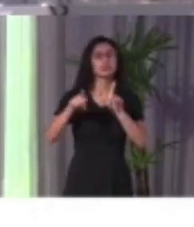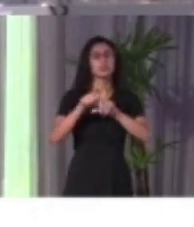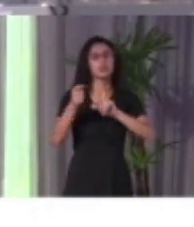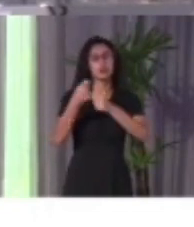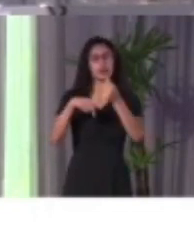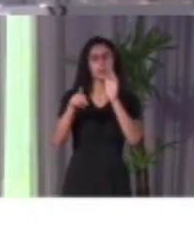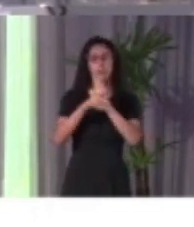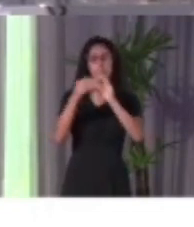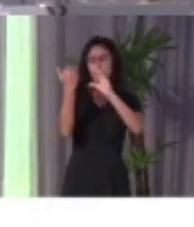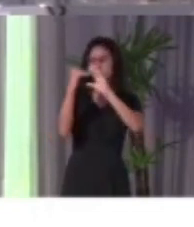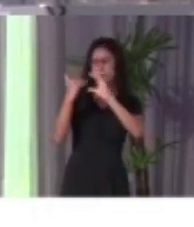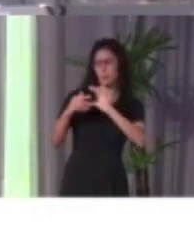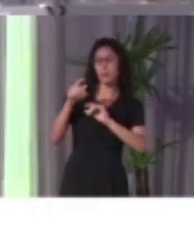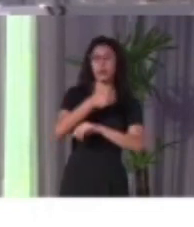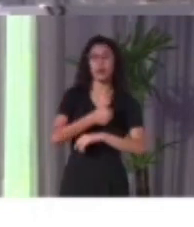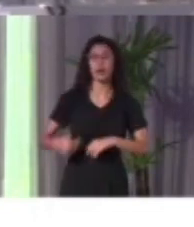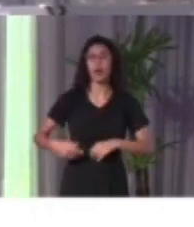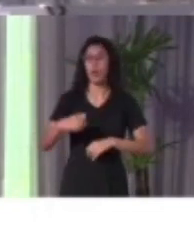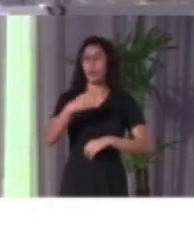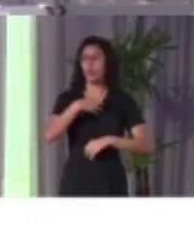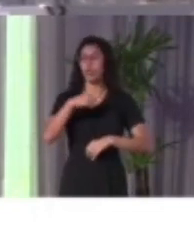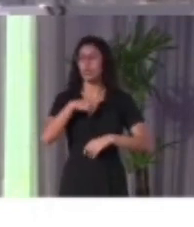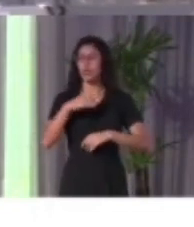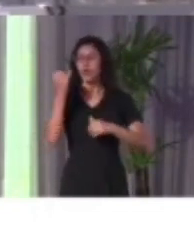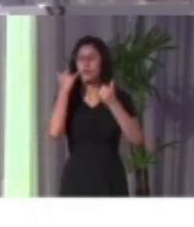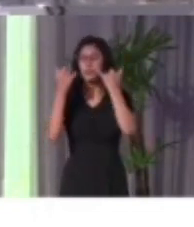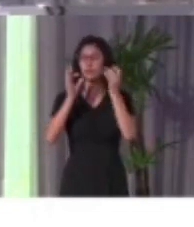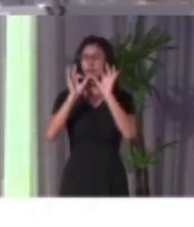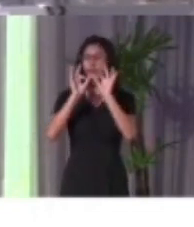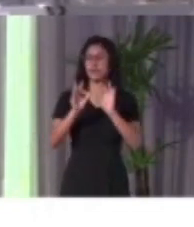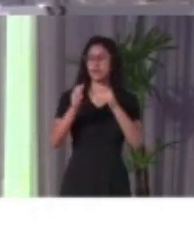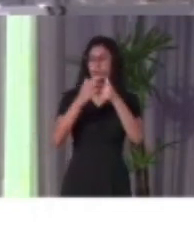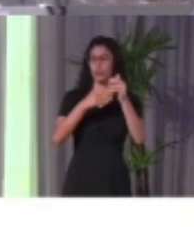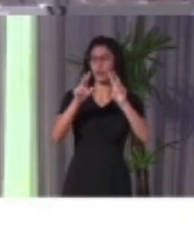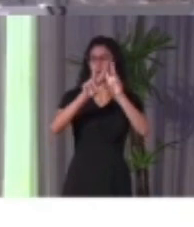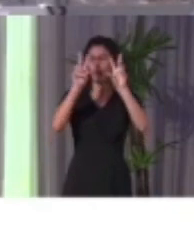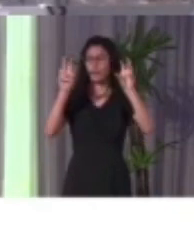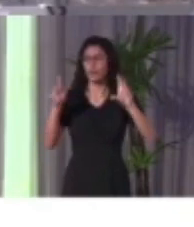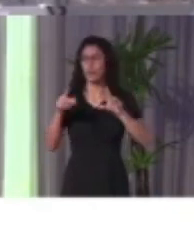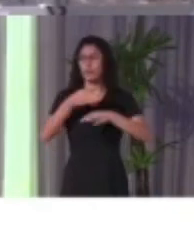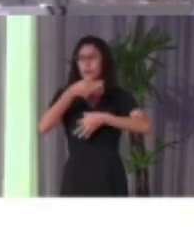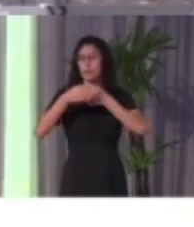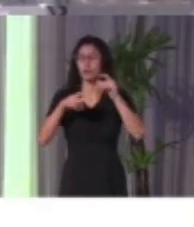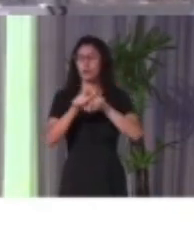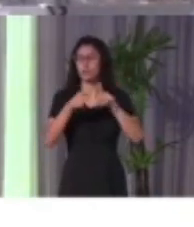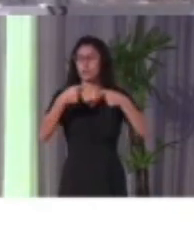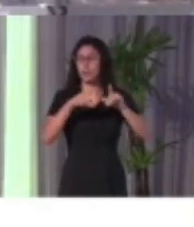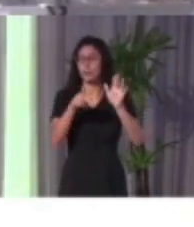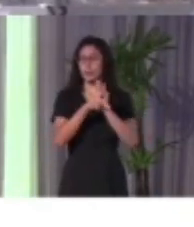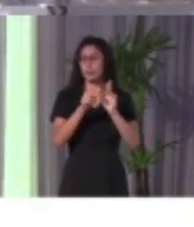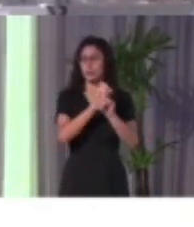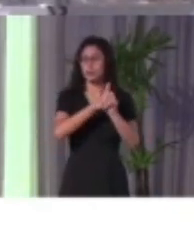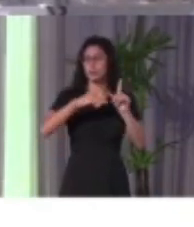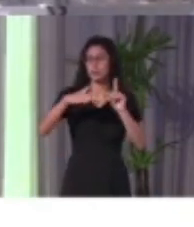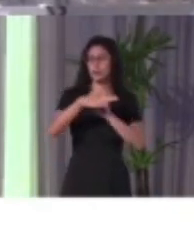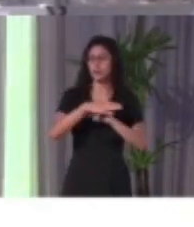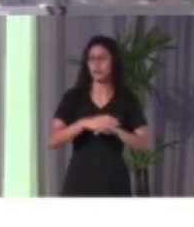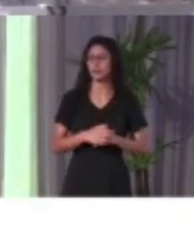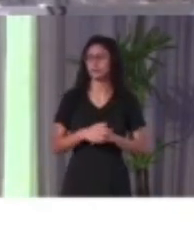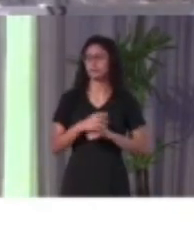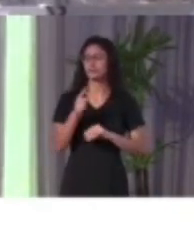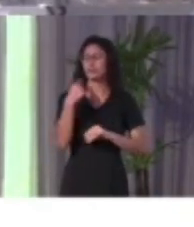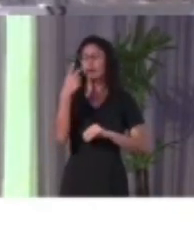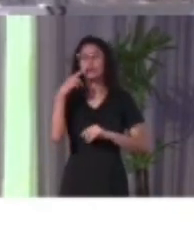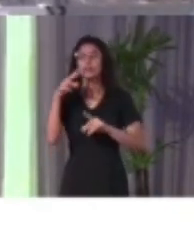administração pública, que é uma forma de obter informações sobre determinado tema e opiniões e críticas da sociedade. E aí, quando a